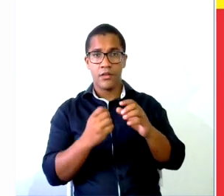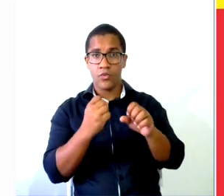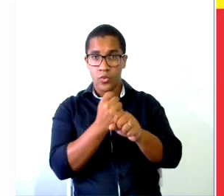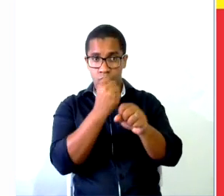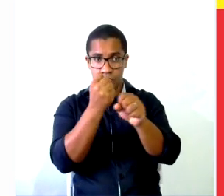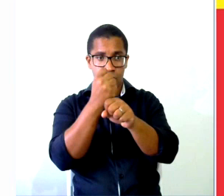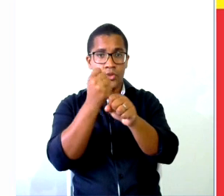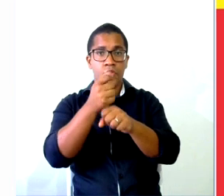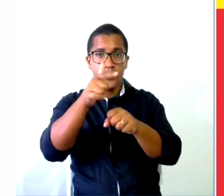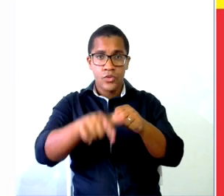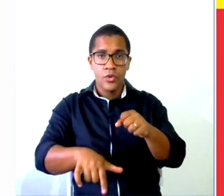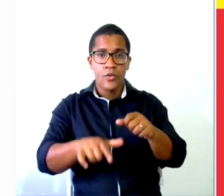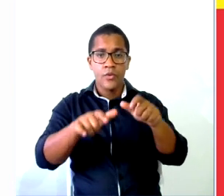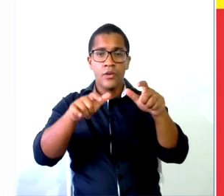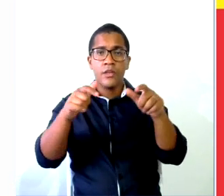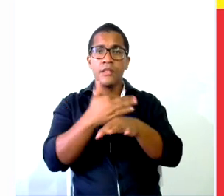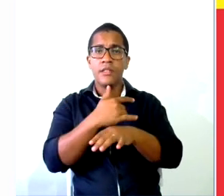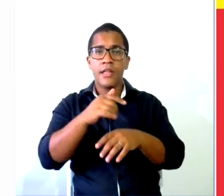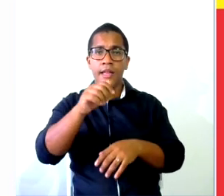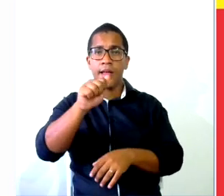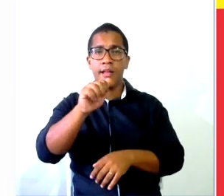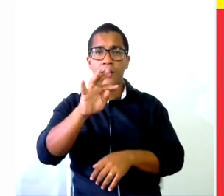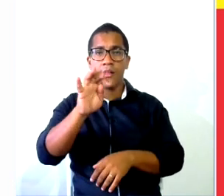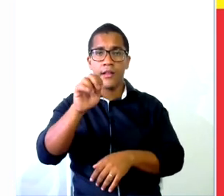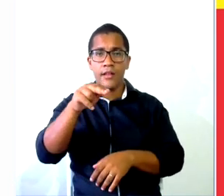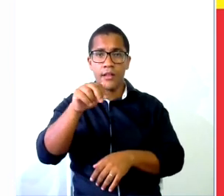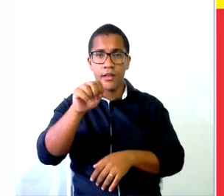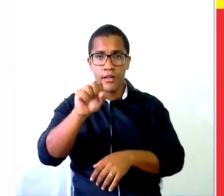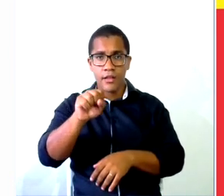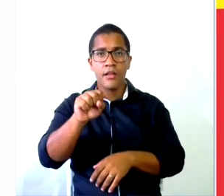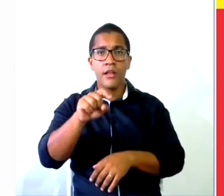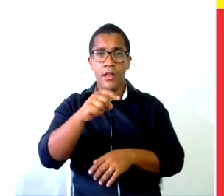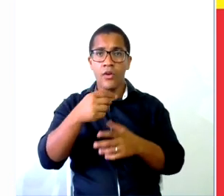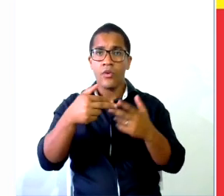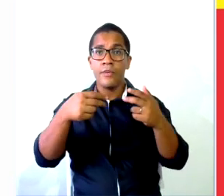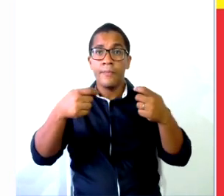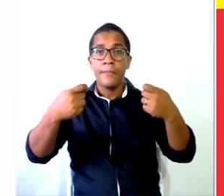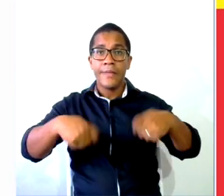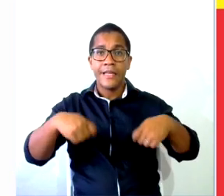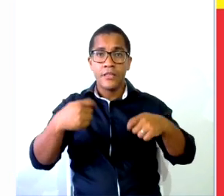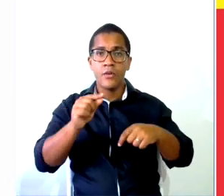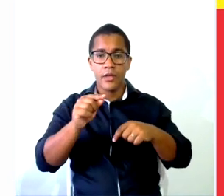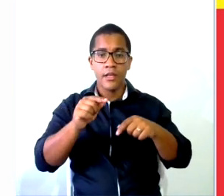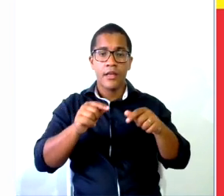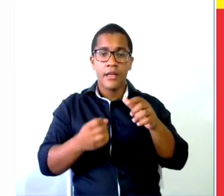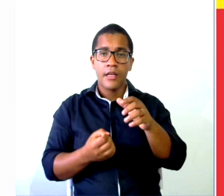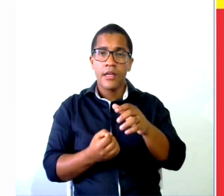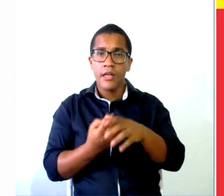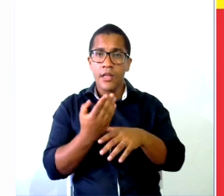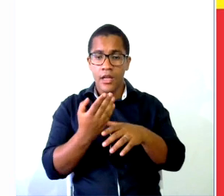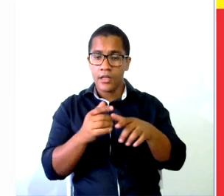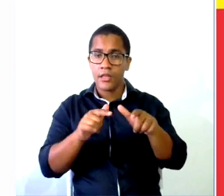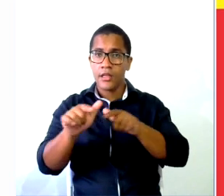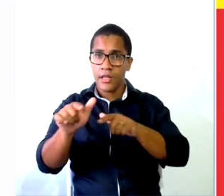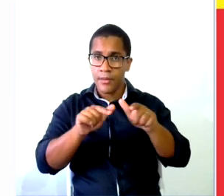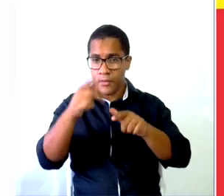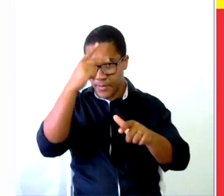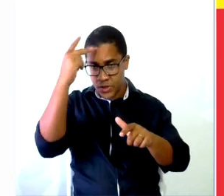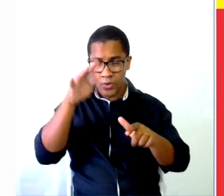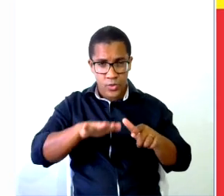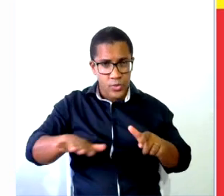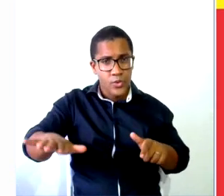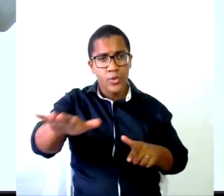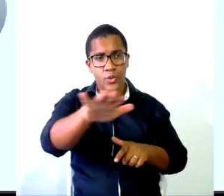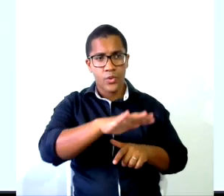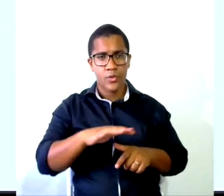Atenas era a necessidade urgente de criar empregos para os